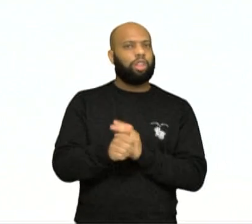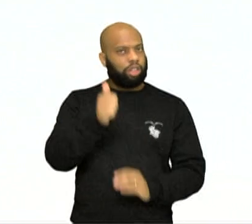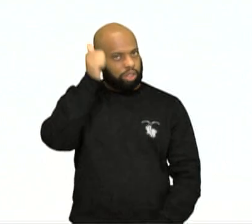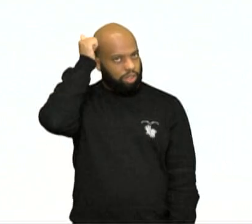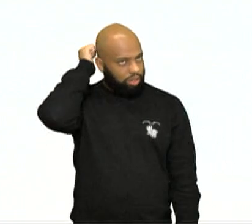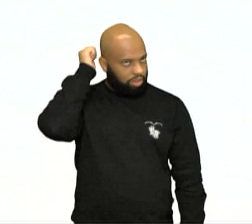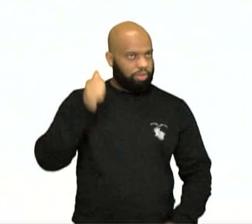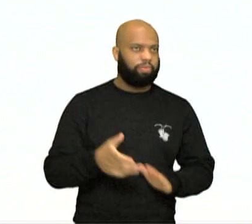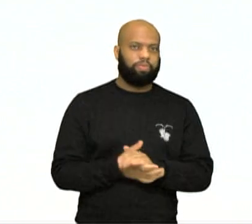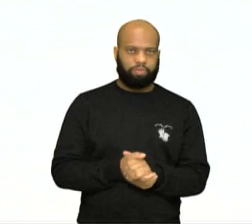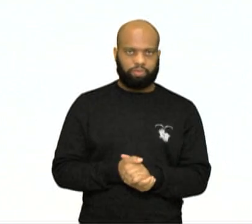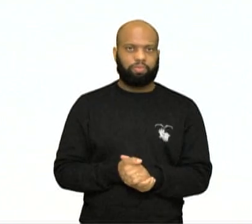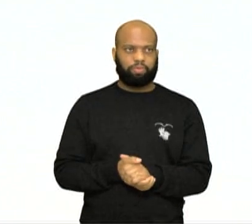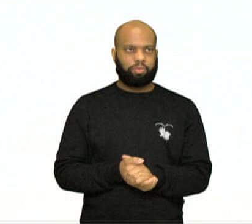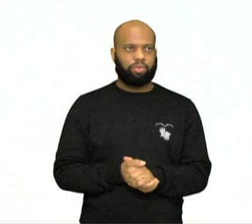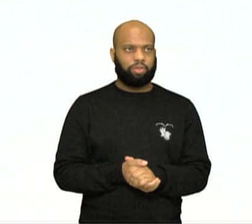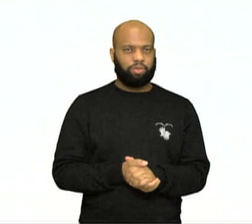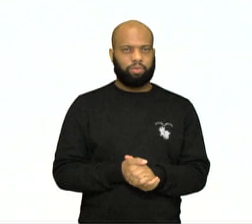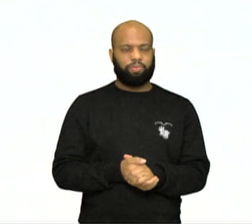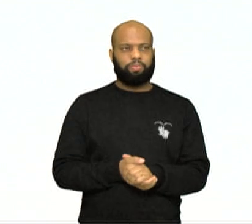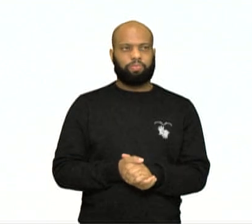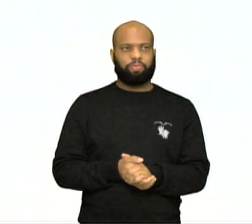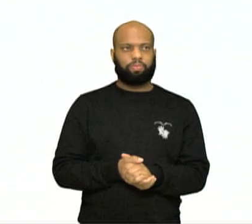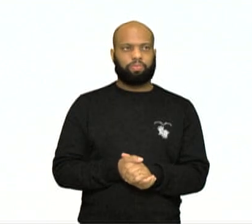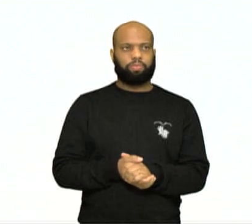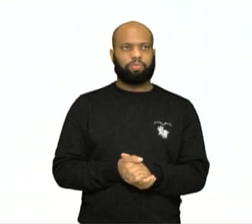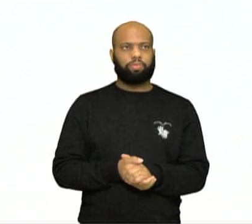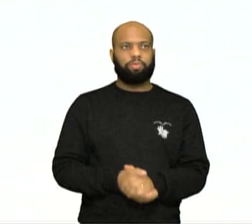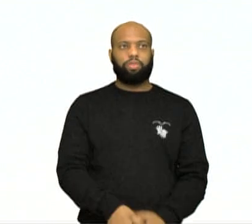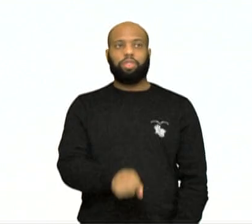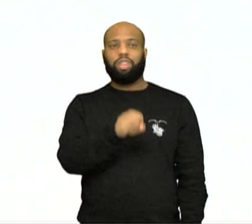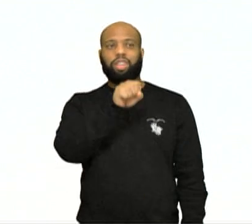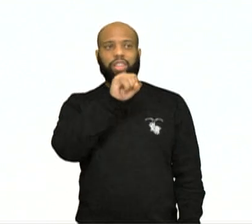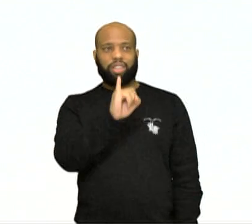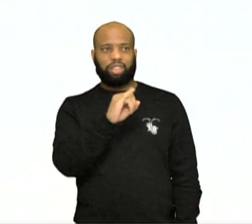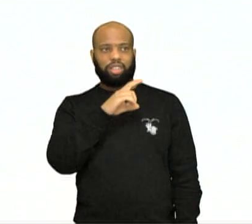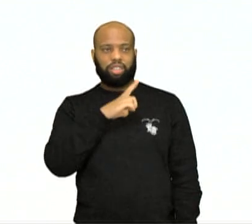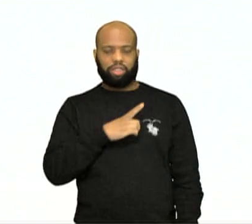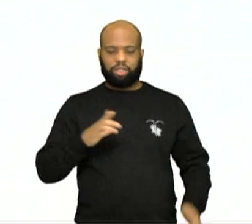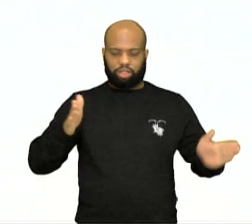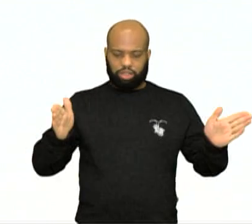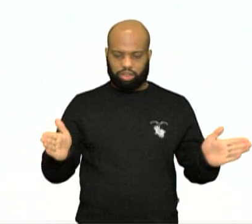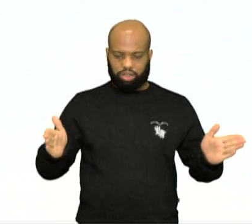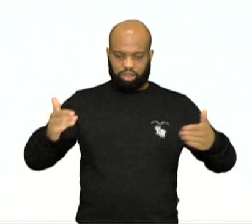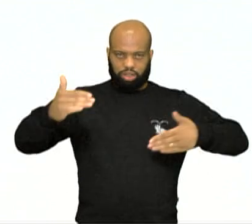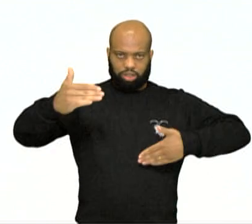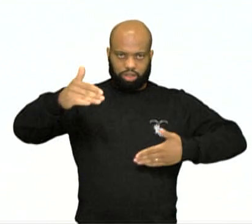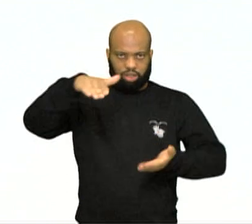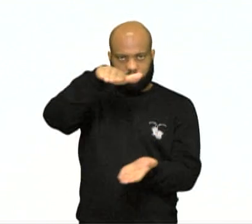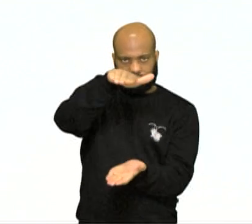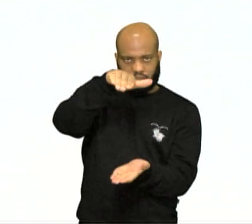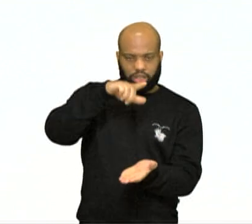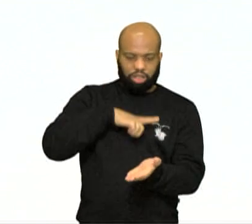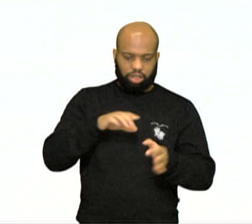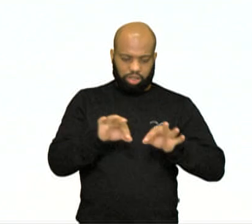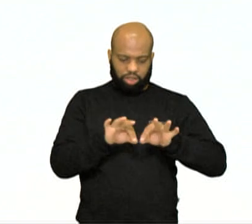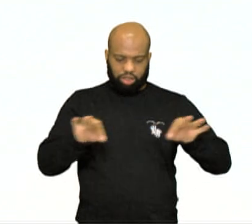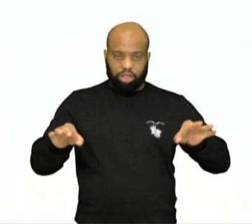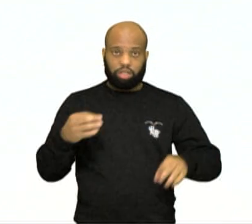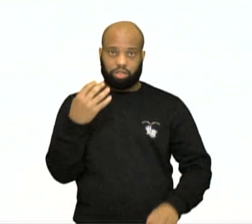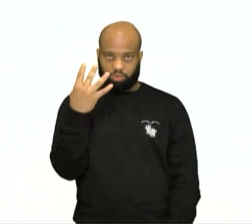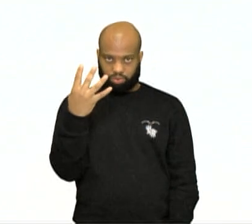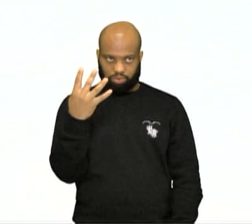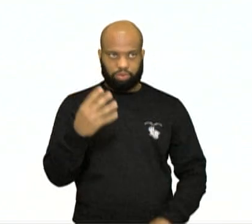colocamos aqui alternativa, vamos deixar ele em aberto. Se um cubo de 4 centímetros de lado